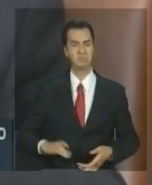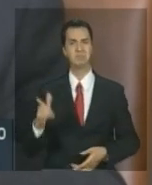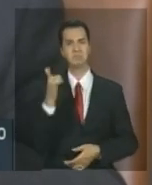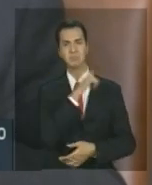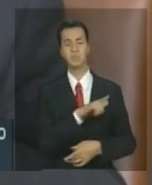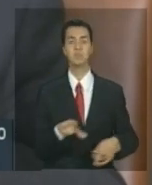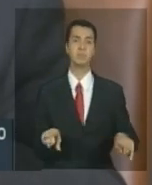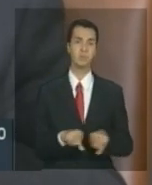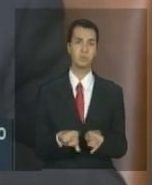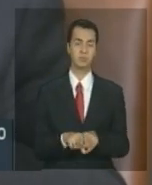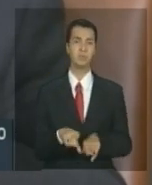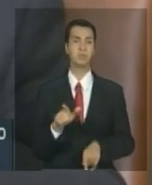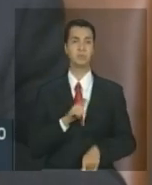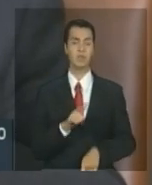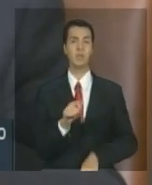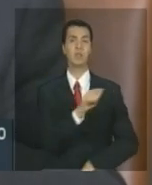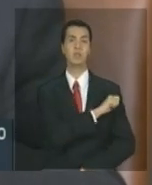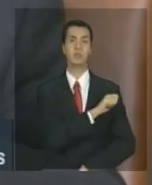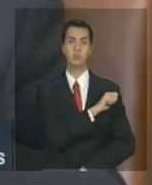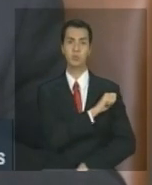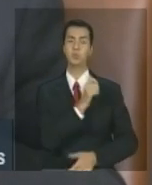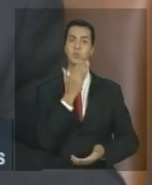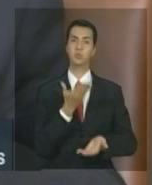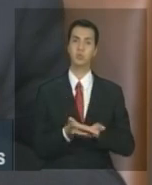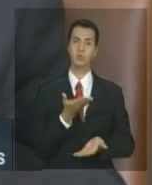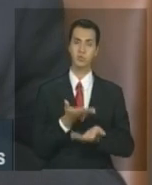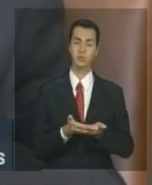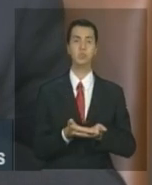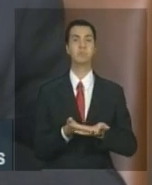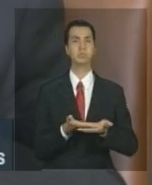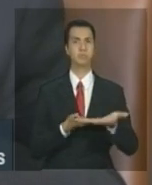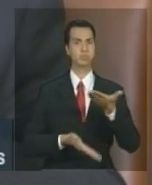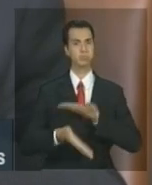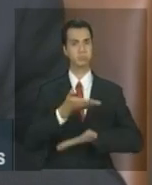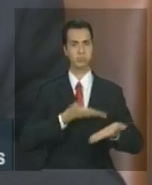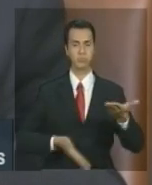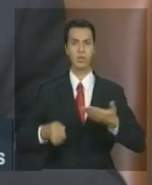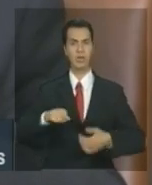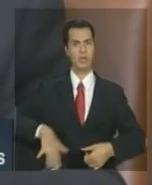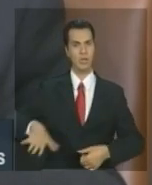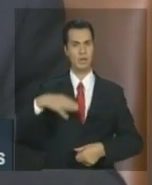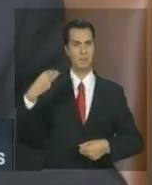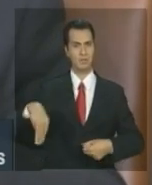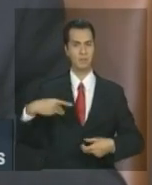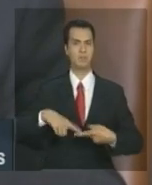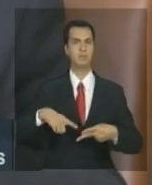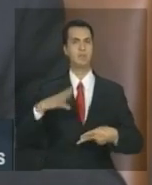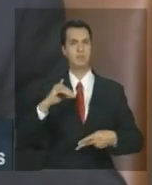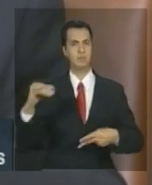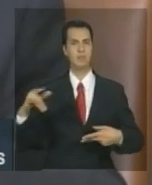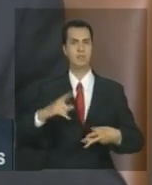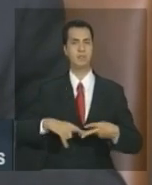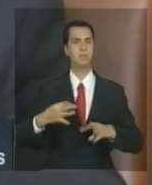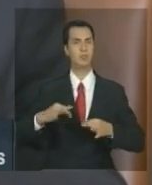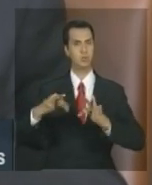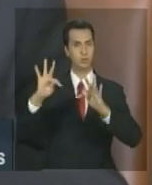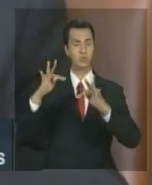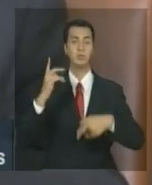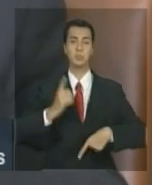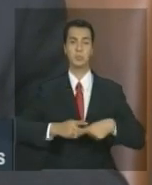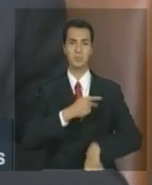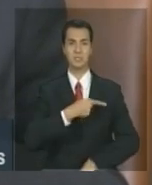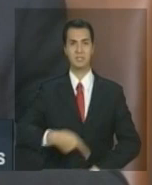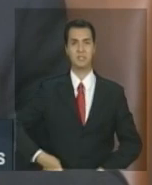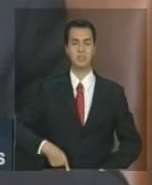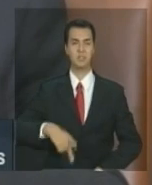um intercâmbio de estudantes sem precedentes em termos de matemática, ciências, tecnologia, graças à liderança da